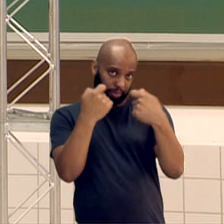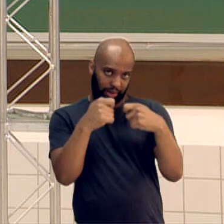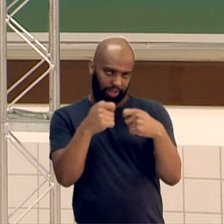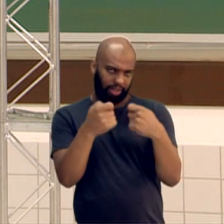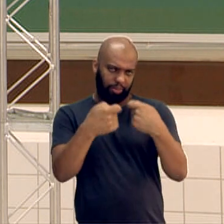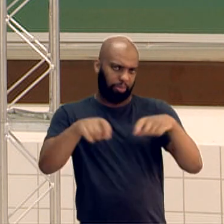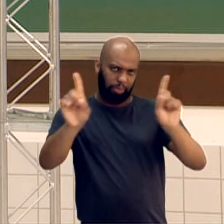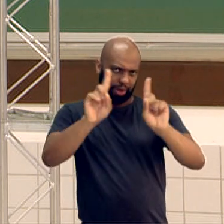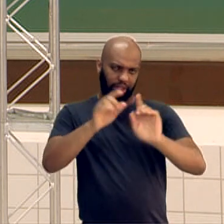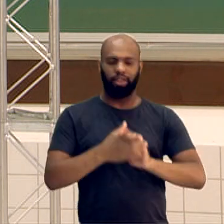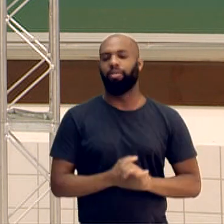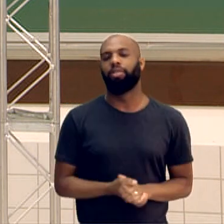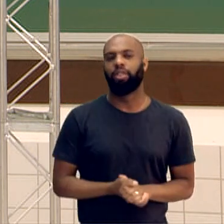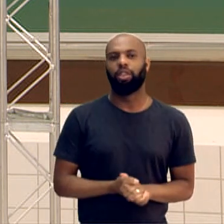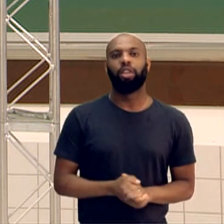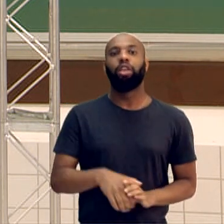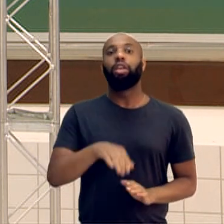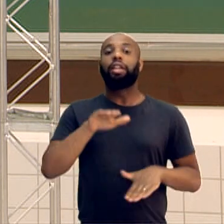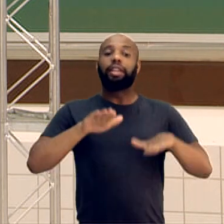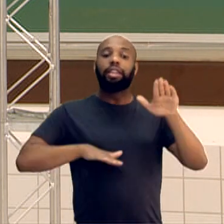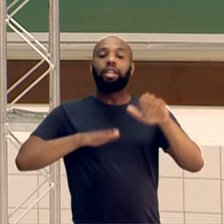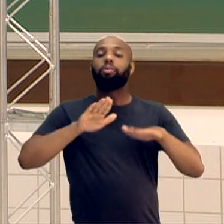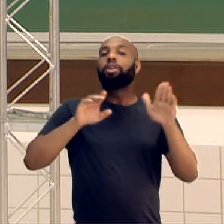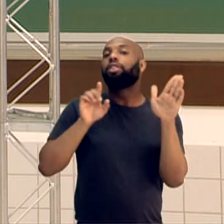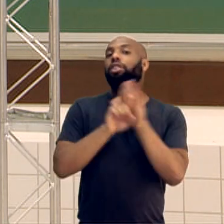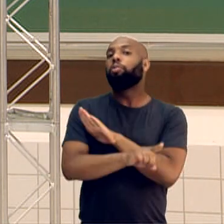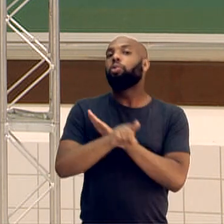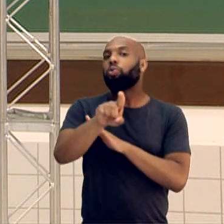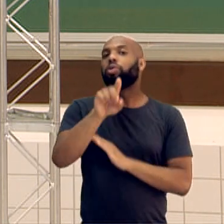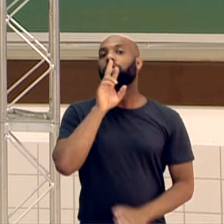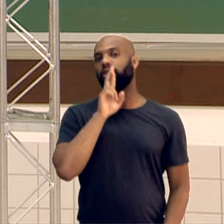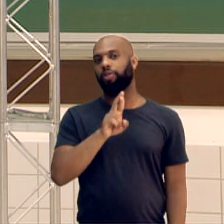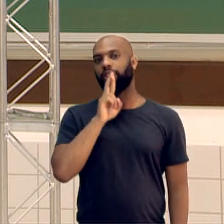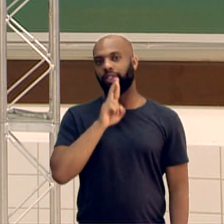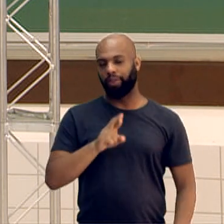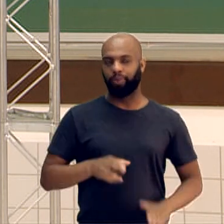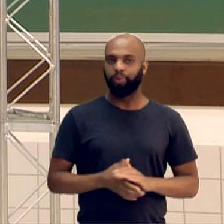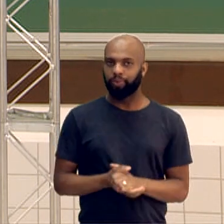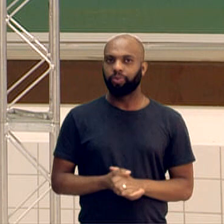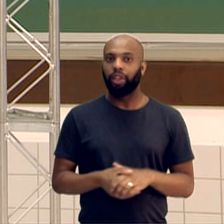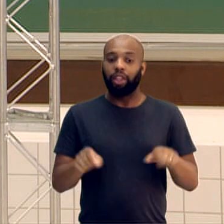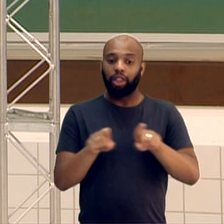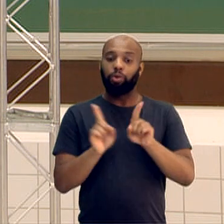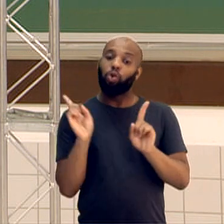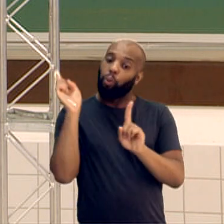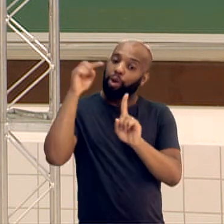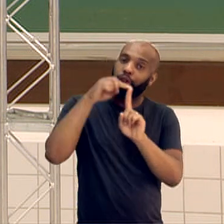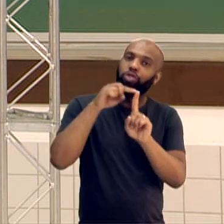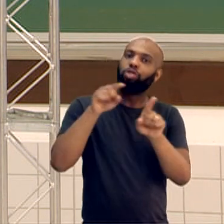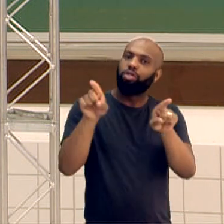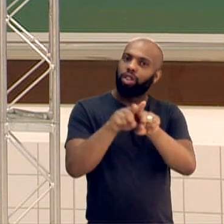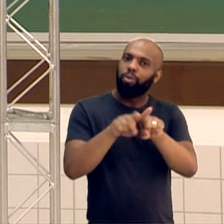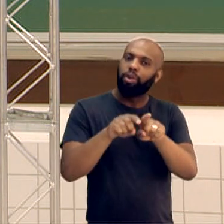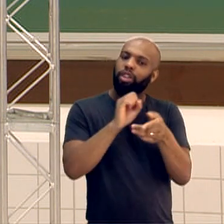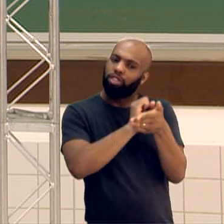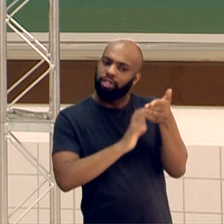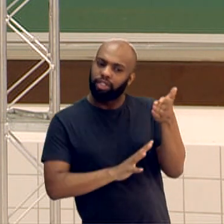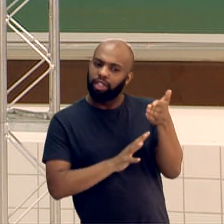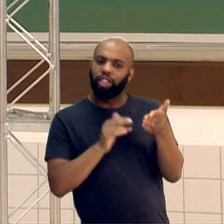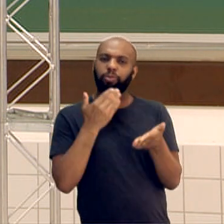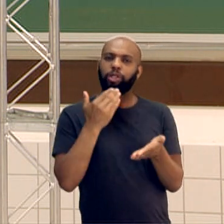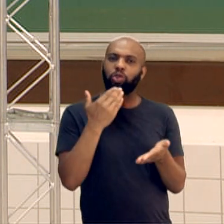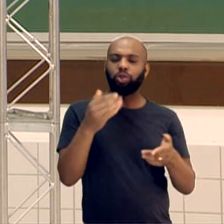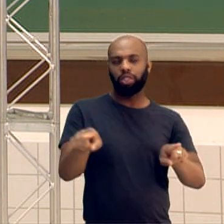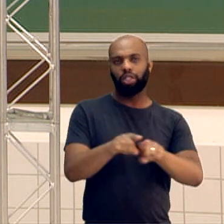Não é preciso, tá bom? Depende muito do exercício que você estiver trabalhando e do objetivo que ele está lhe